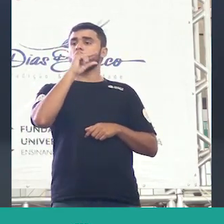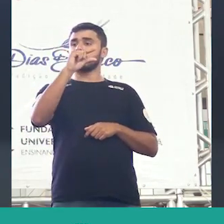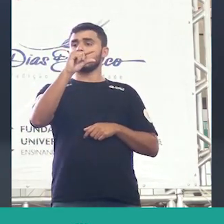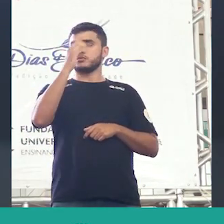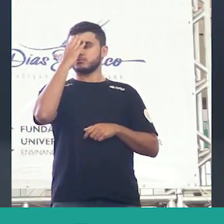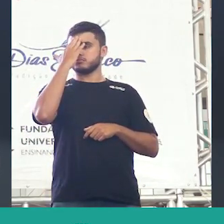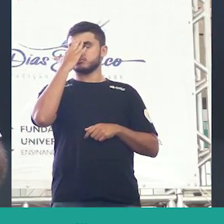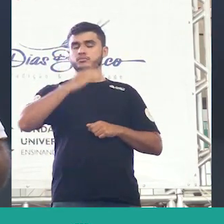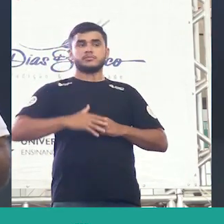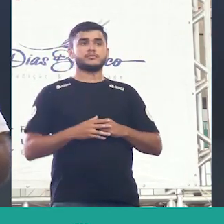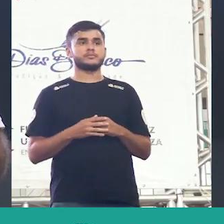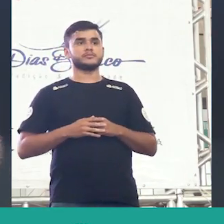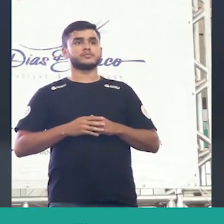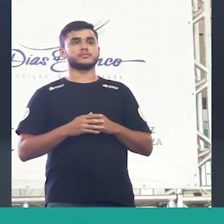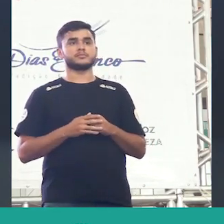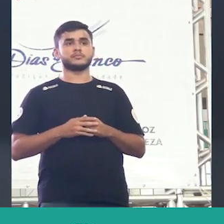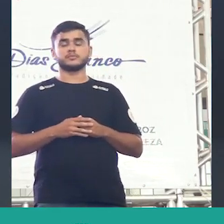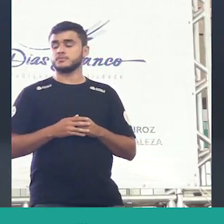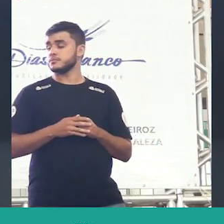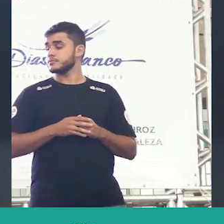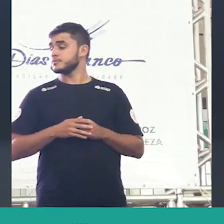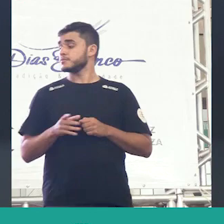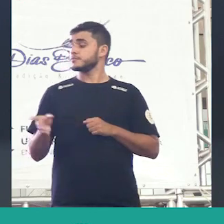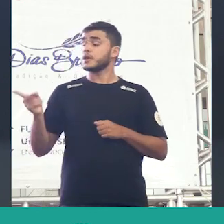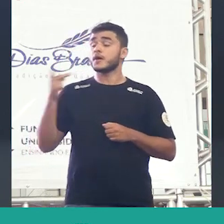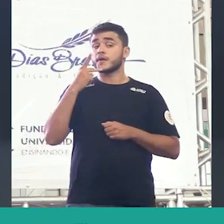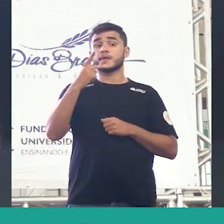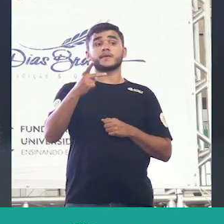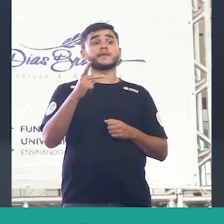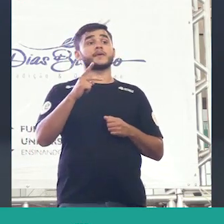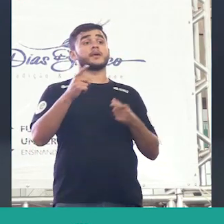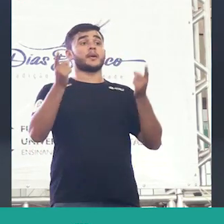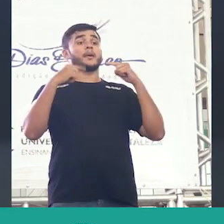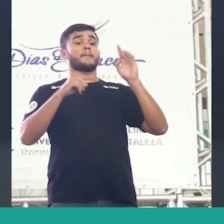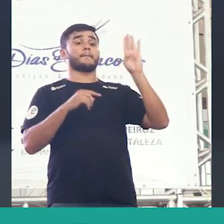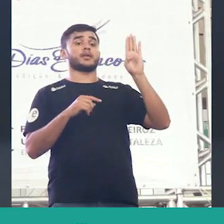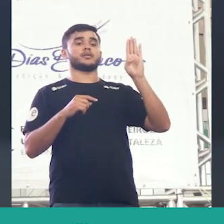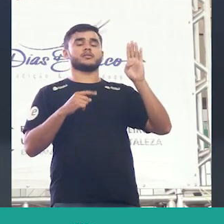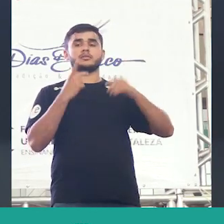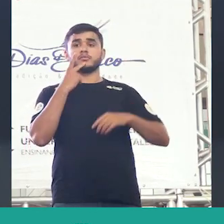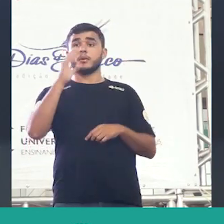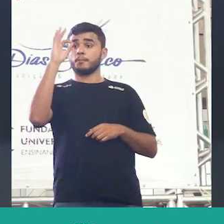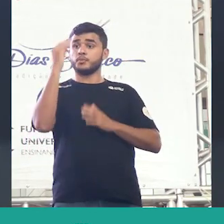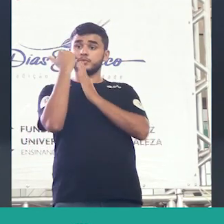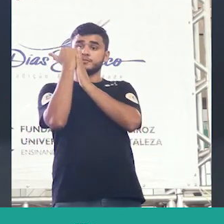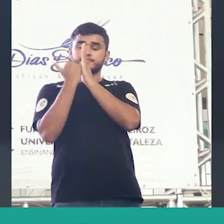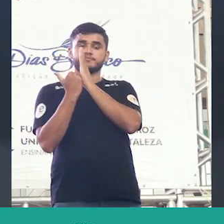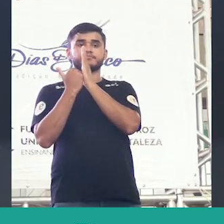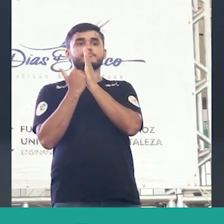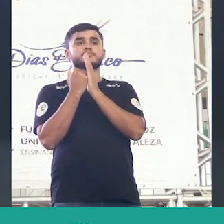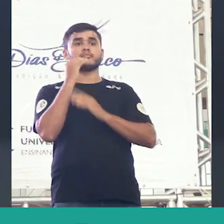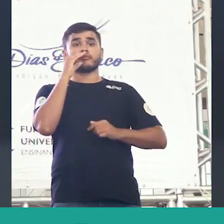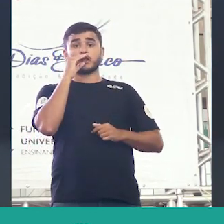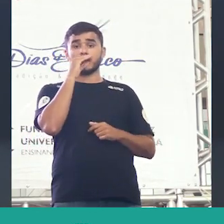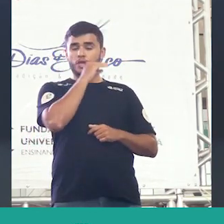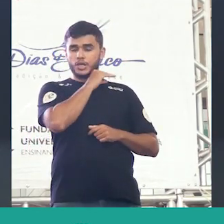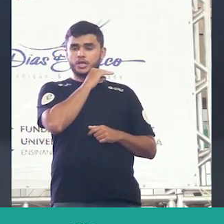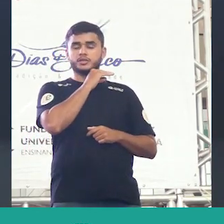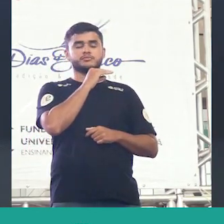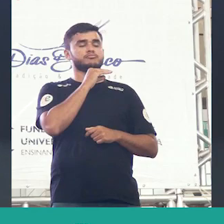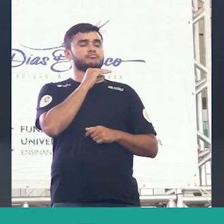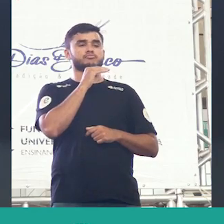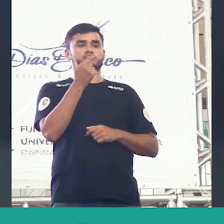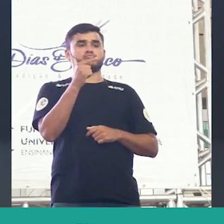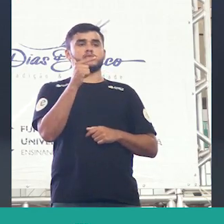do carro. Vamos lá, B de bola. Quanto menores for a porcentagem dos vidros, menos calor entra no